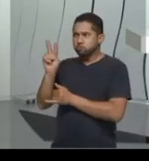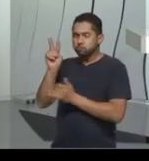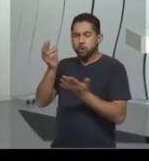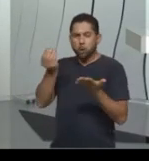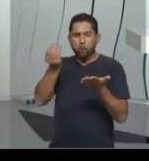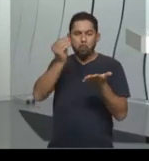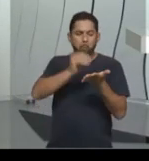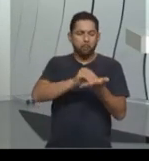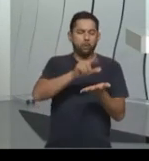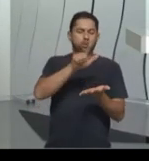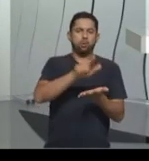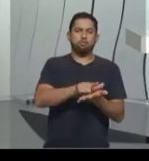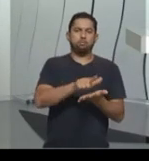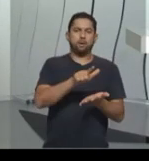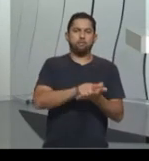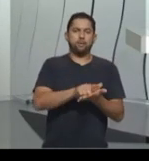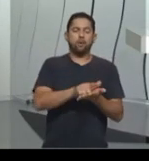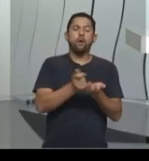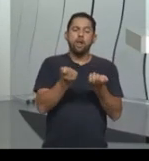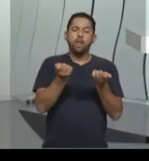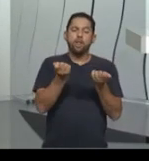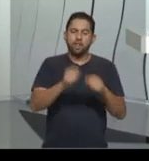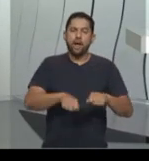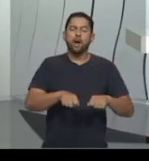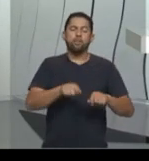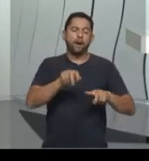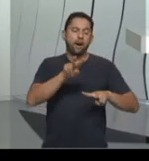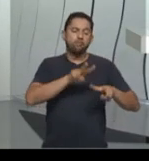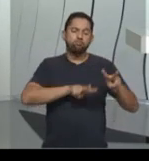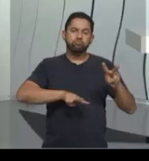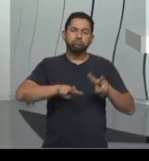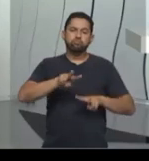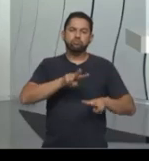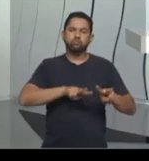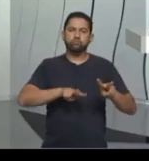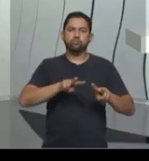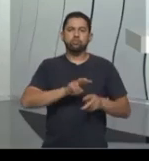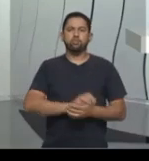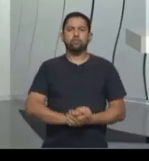espaço, Nesse espaço geográfico tão complexo,